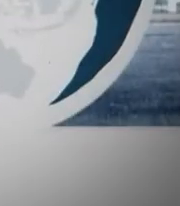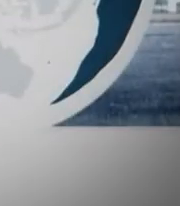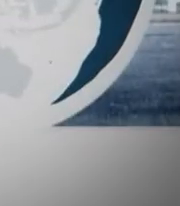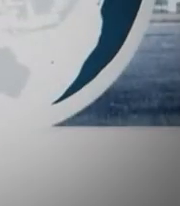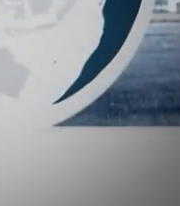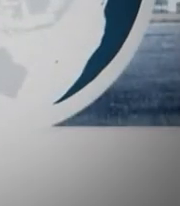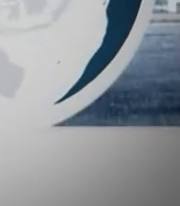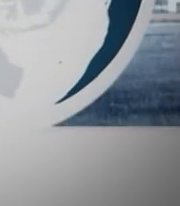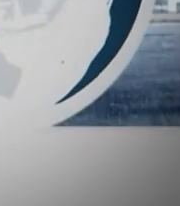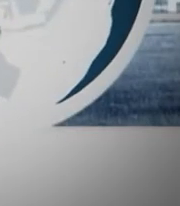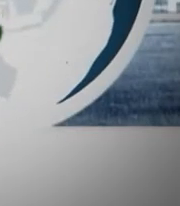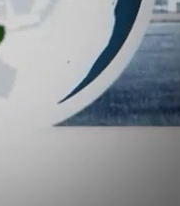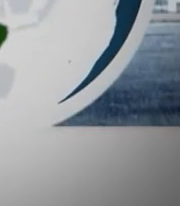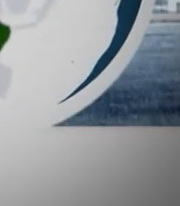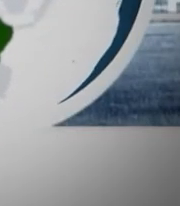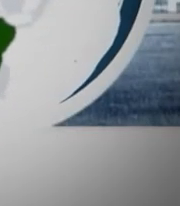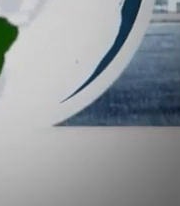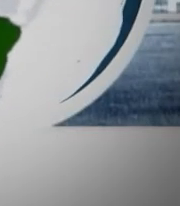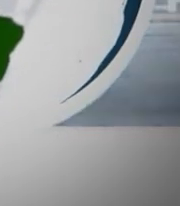Tchau.